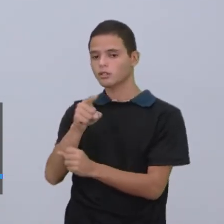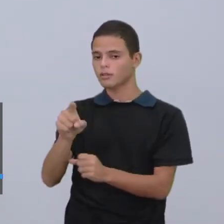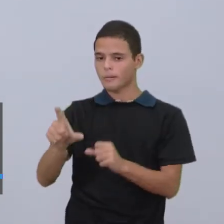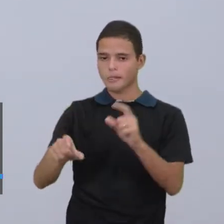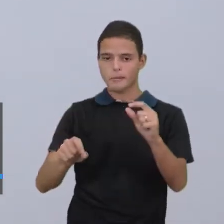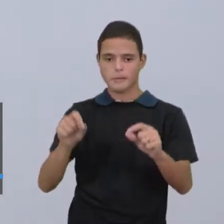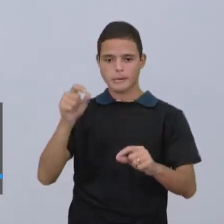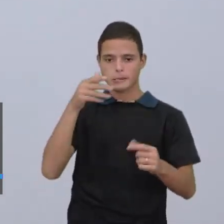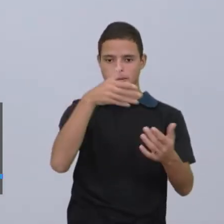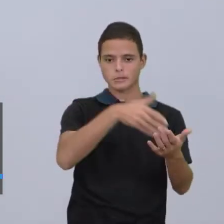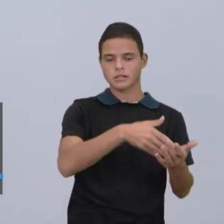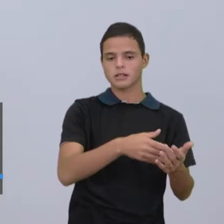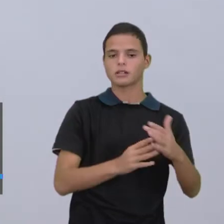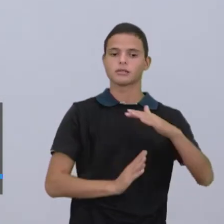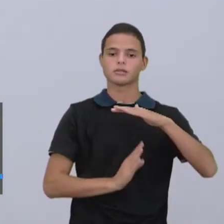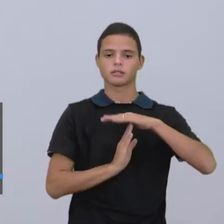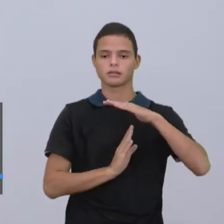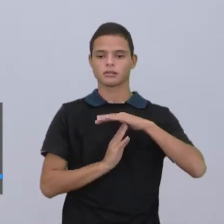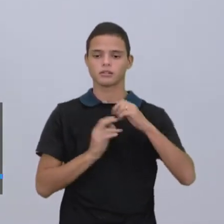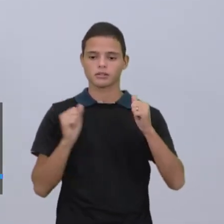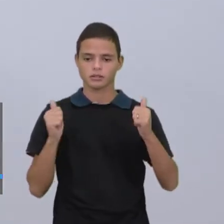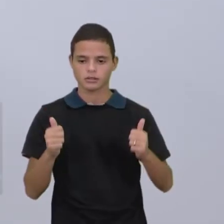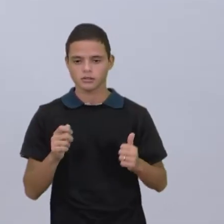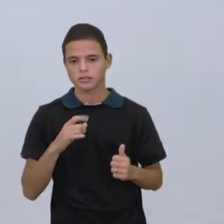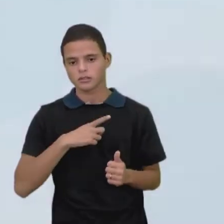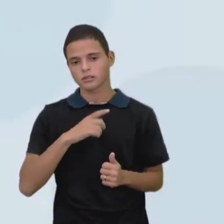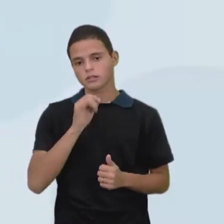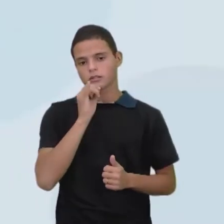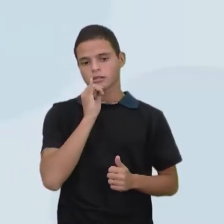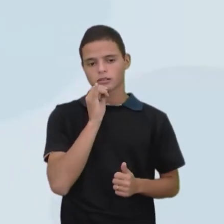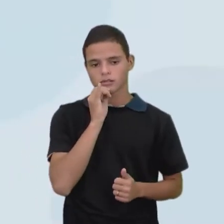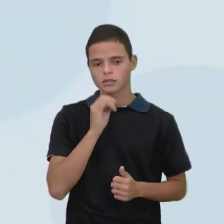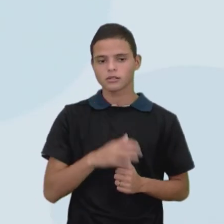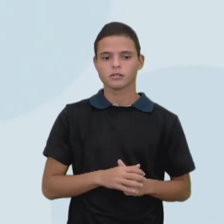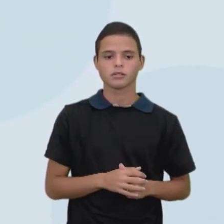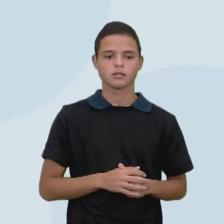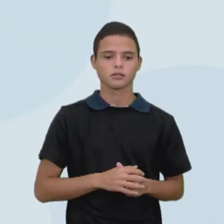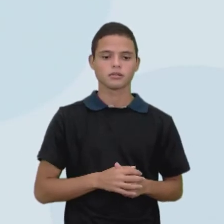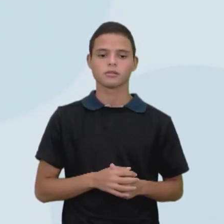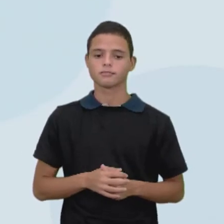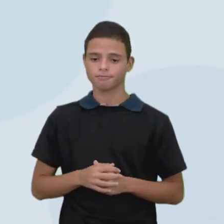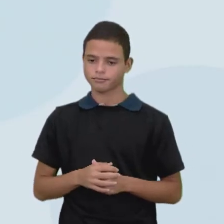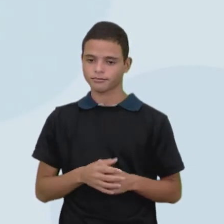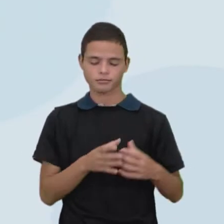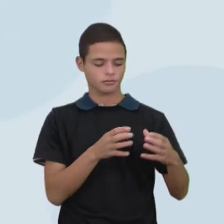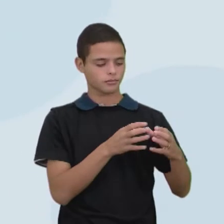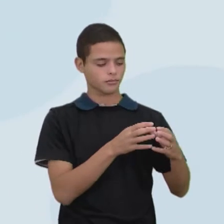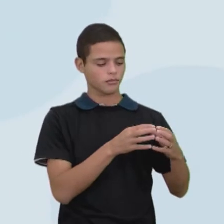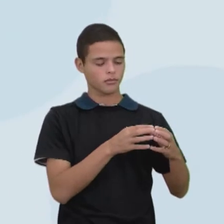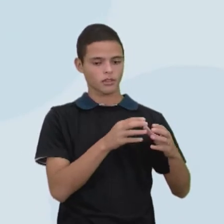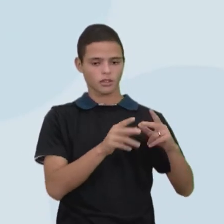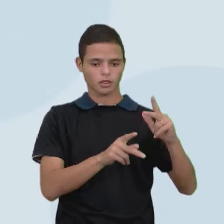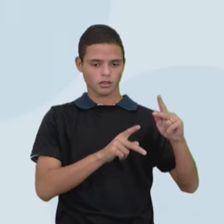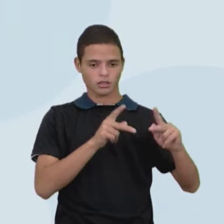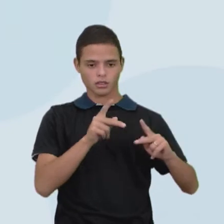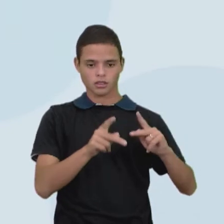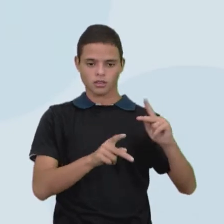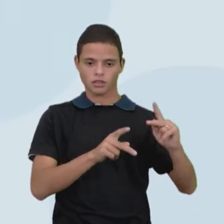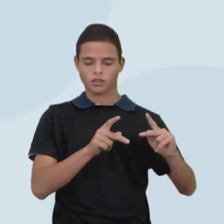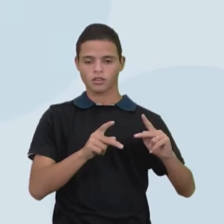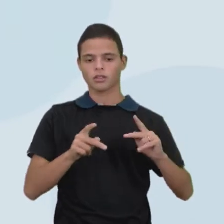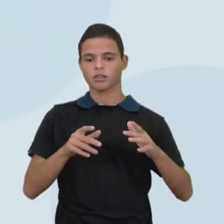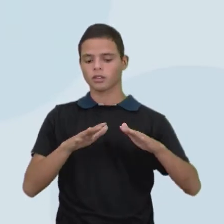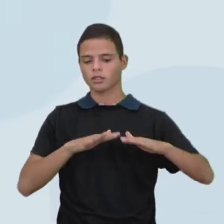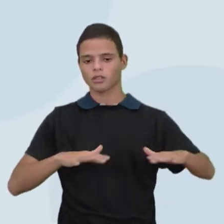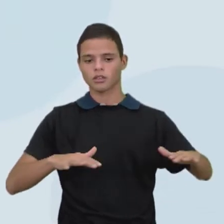chegar a essa quantidade. Tá bom. Ele vai mostrar um exemplo. Vamos ver o exemplo. Tomemos como exemplo um grupo de pessoas levando em conta a